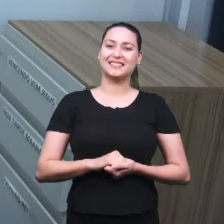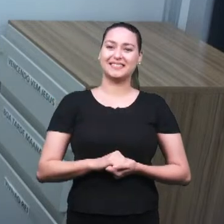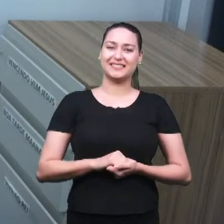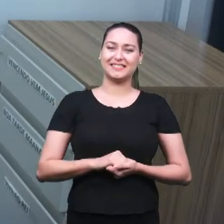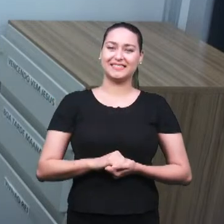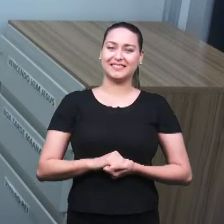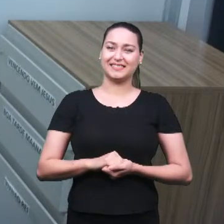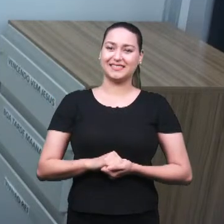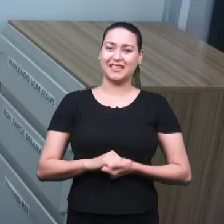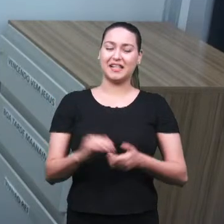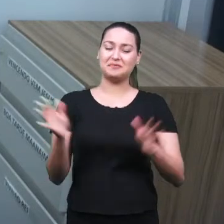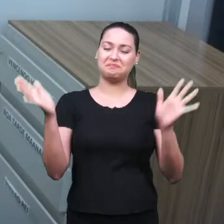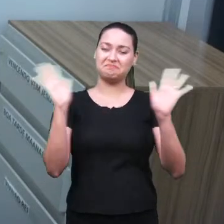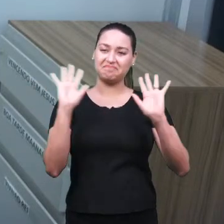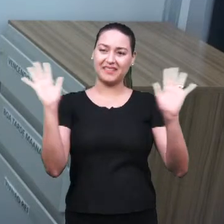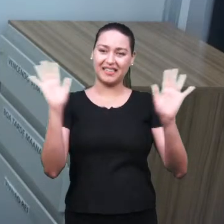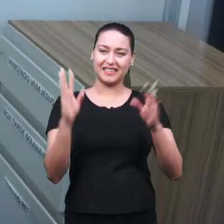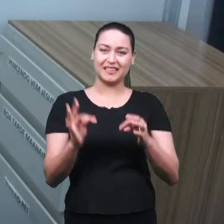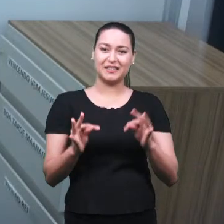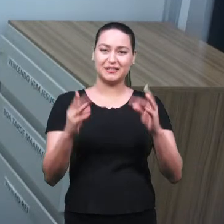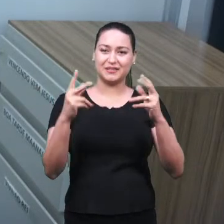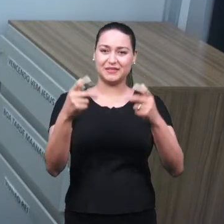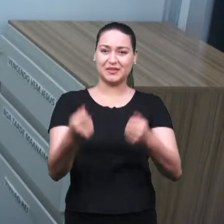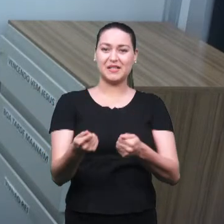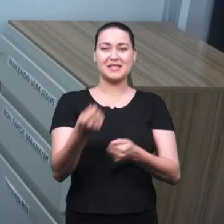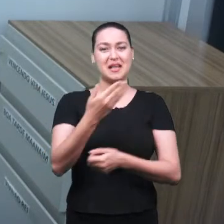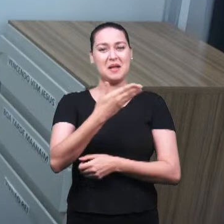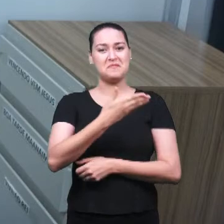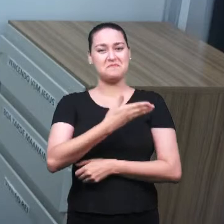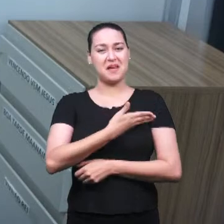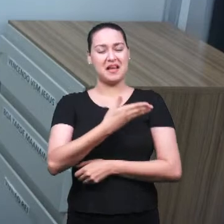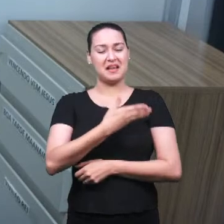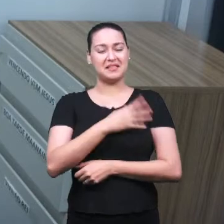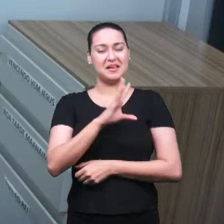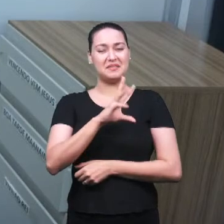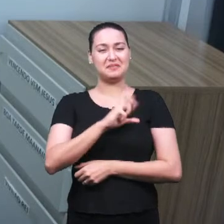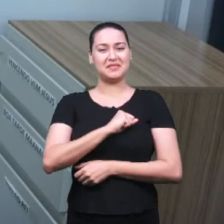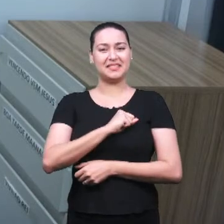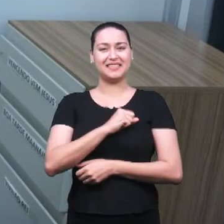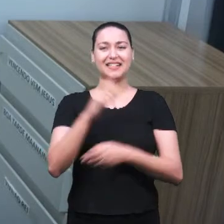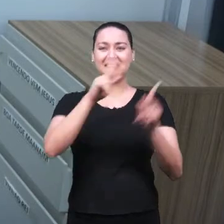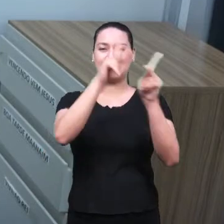nos despedimos de todos, queridos, amados, amigos, irmãos, com a paz do Senhor Jesus.